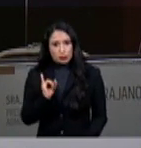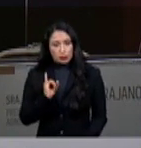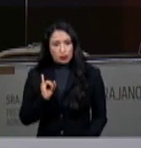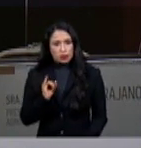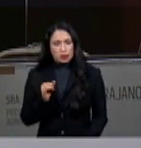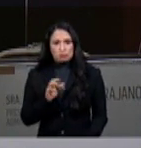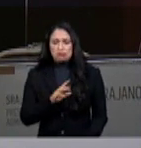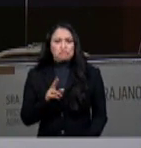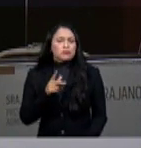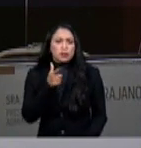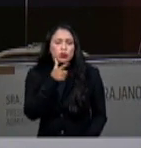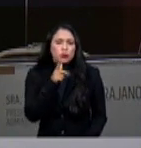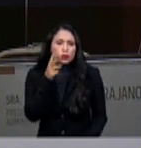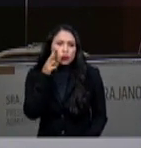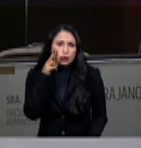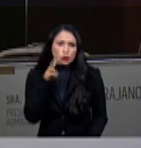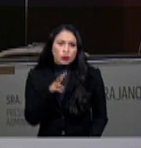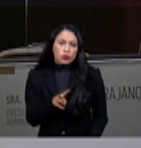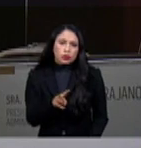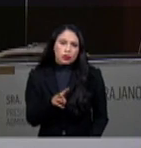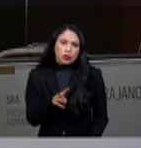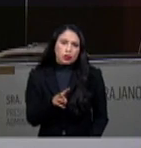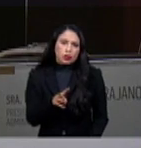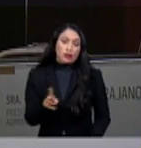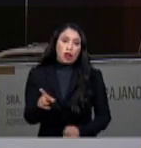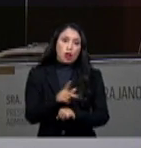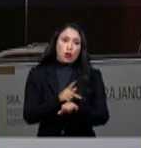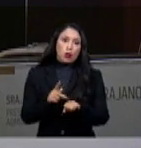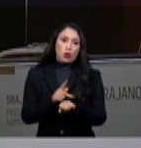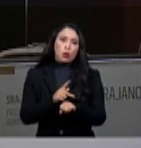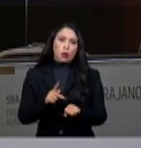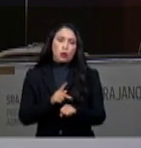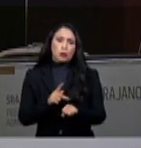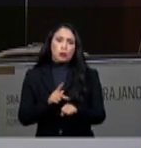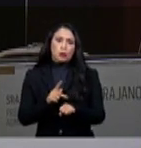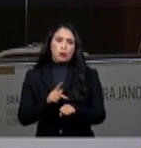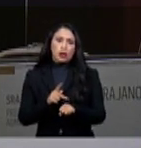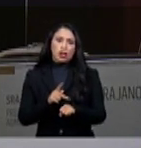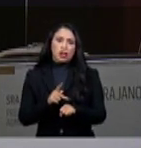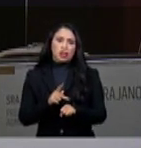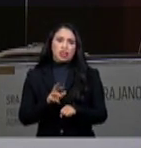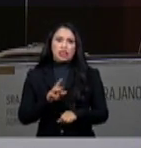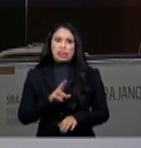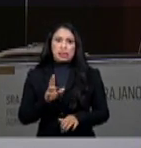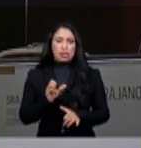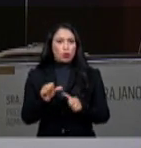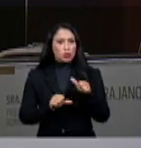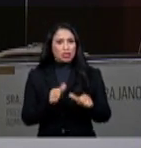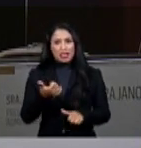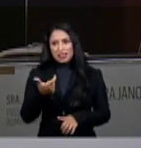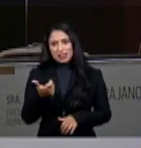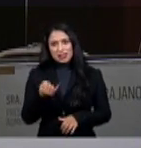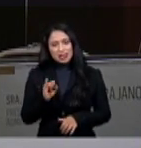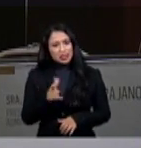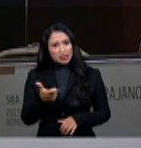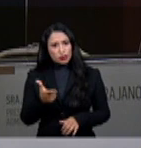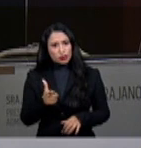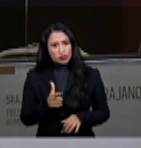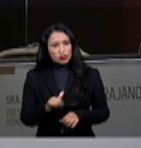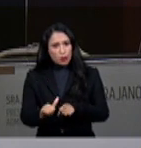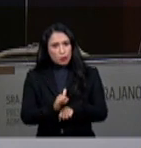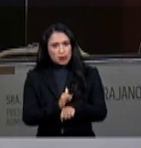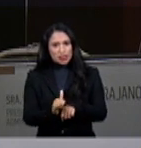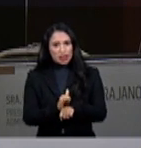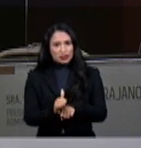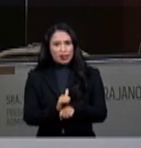compro não consigo ver um clã eu não consegui um país sair do lugar de tá se não tiver um plano estratégico a Médio